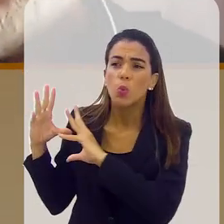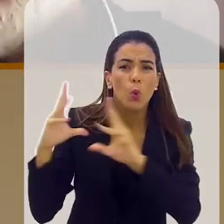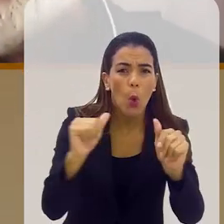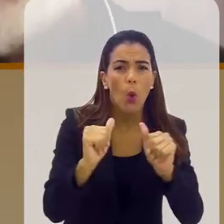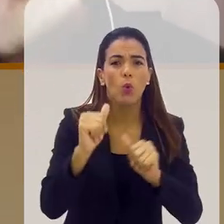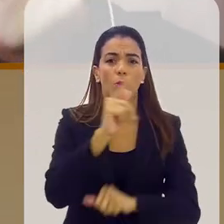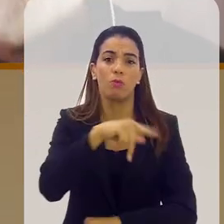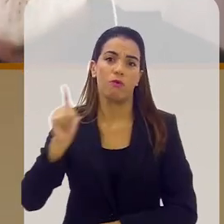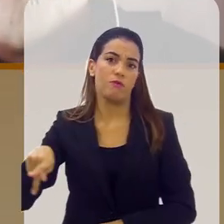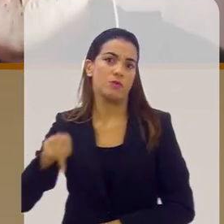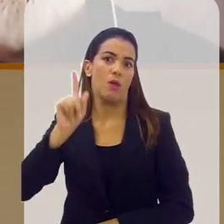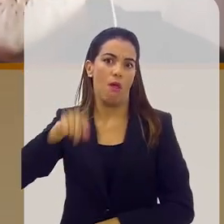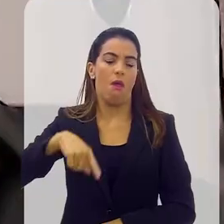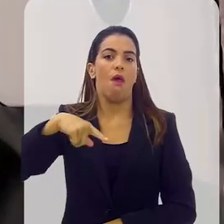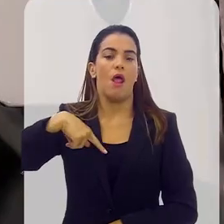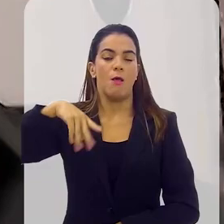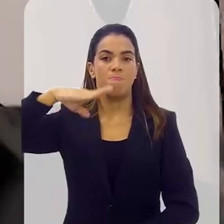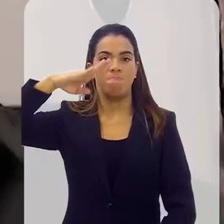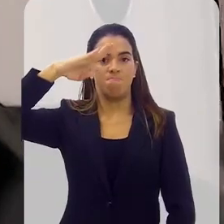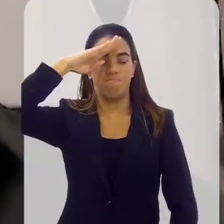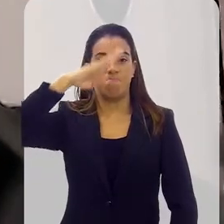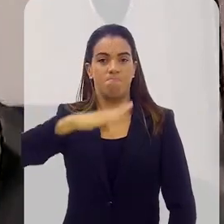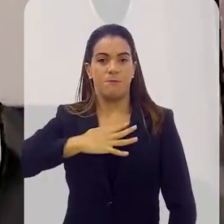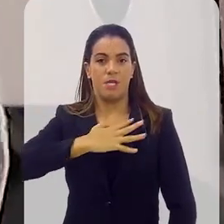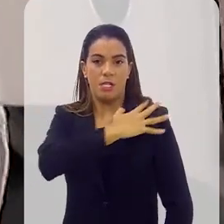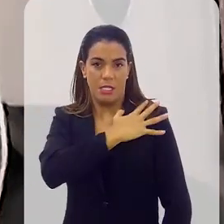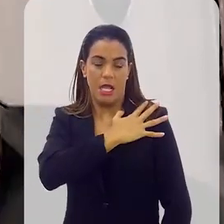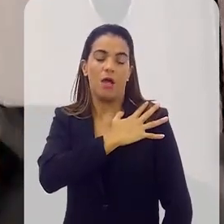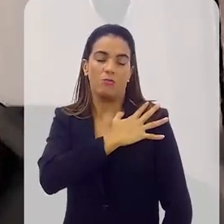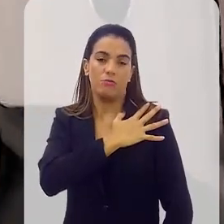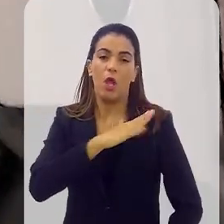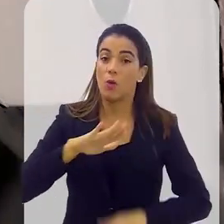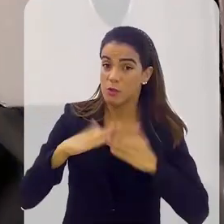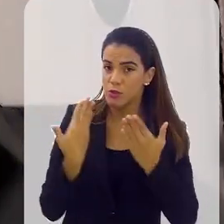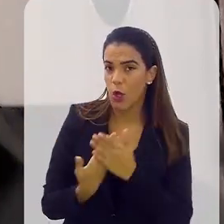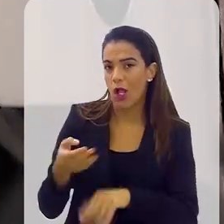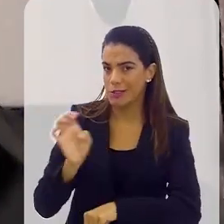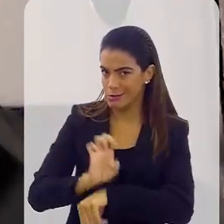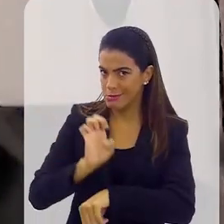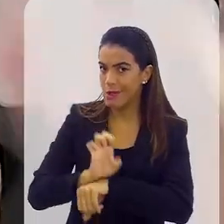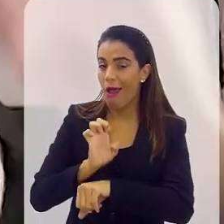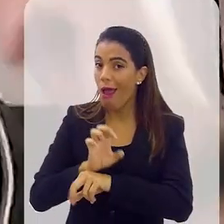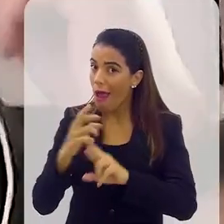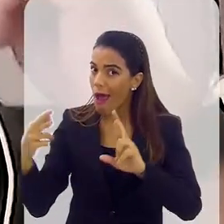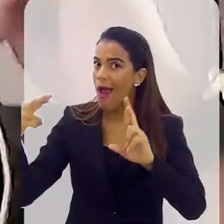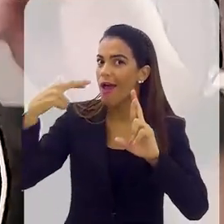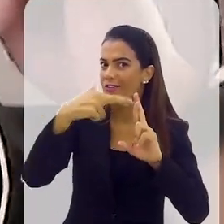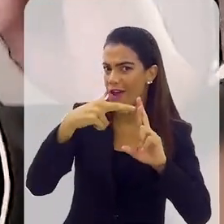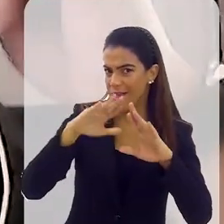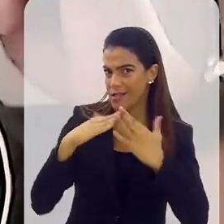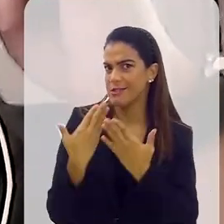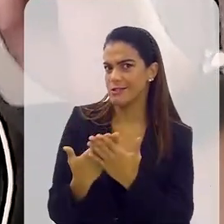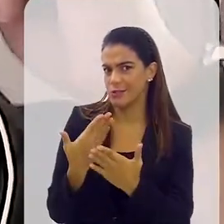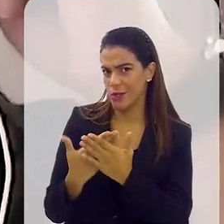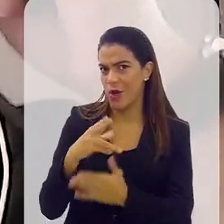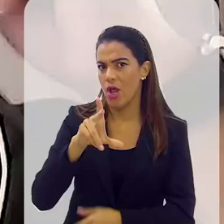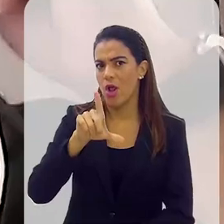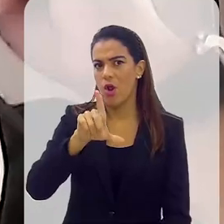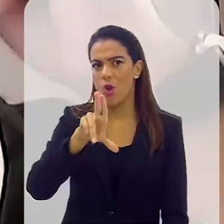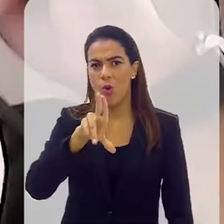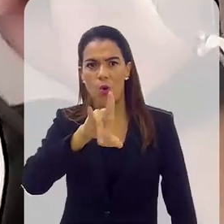todos os professores eram militares dentro do ginásio estadual Luiz de Camões, e era um colégio de referência, né?